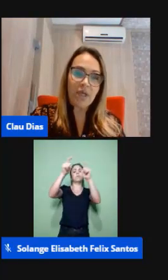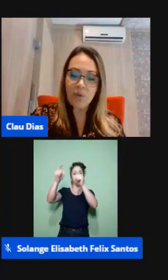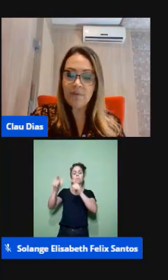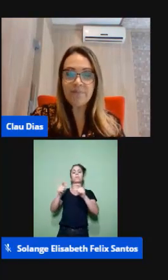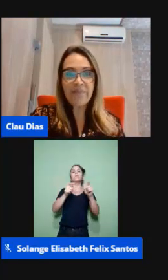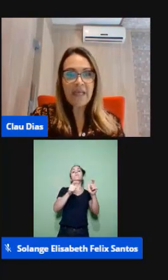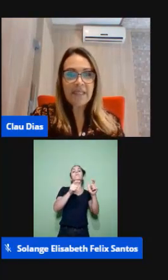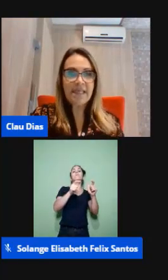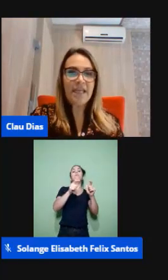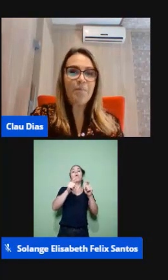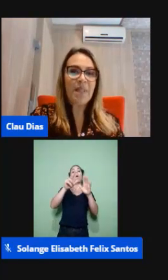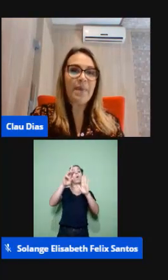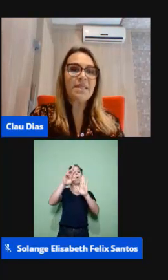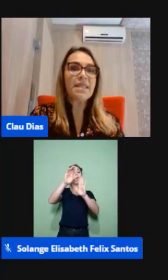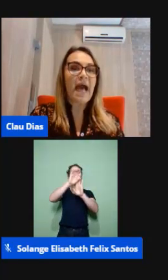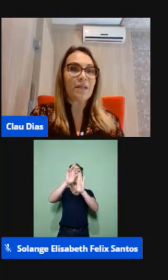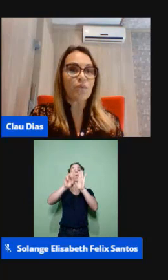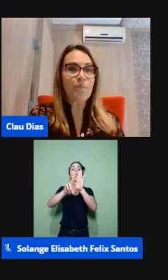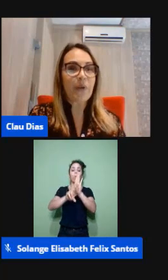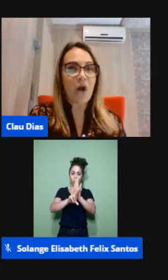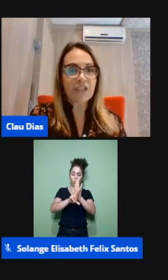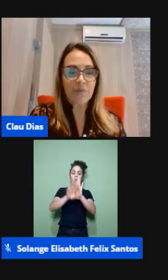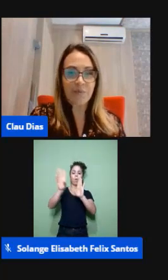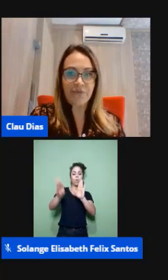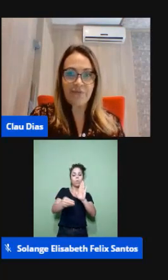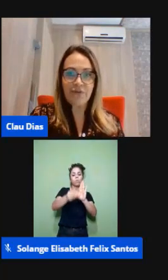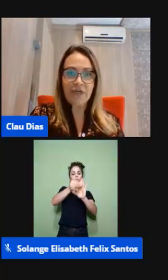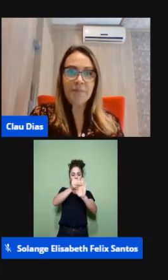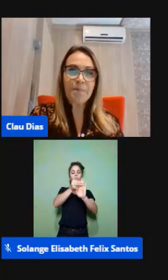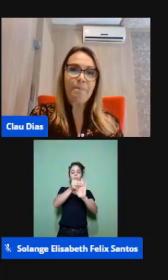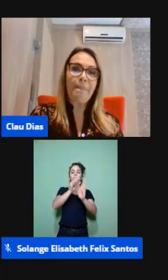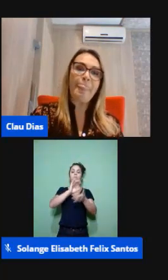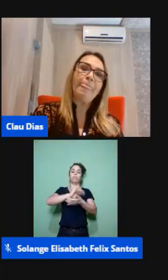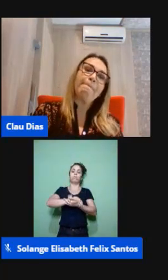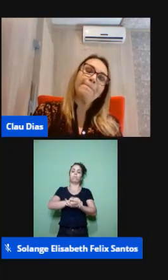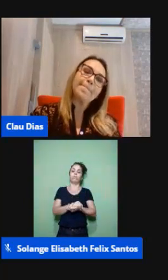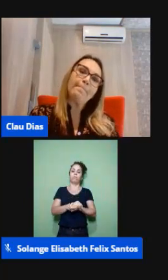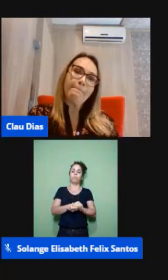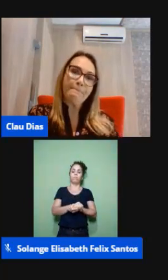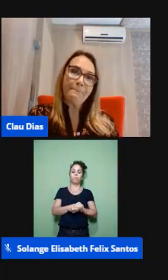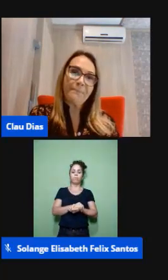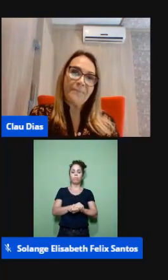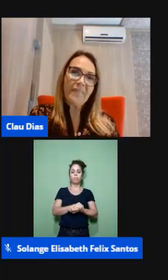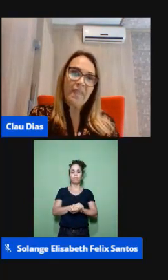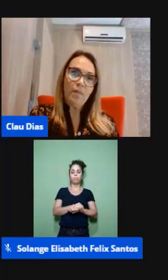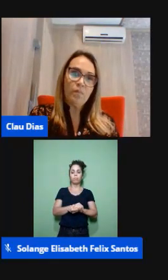aquele currículo seria implementado. Próximo, por favor.